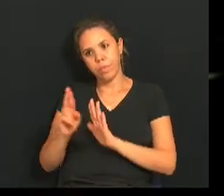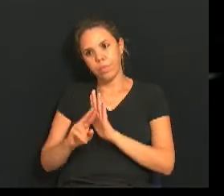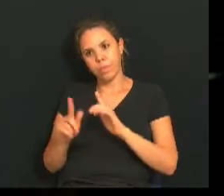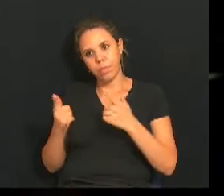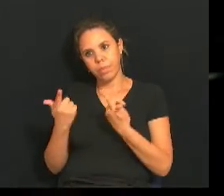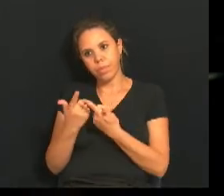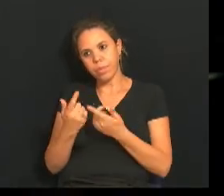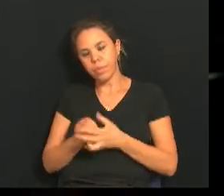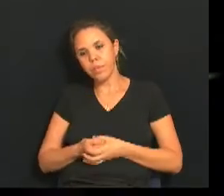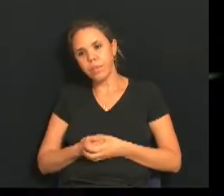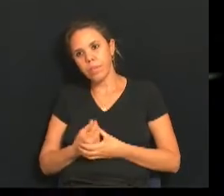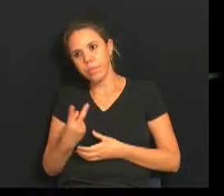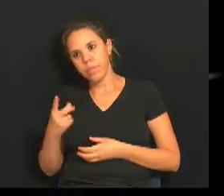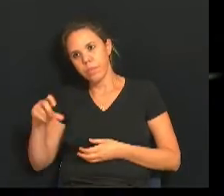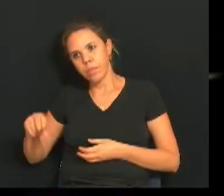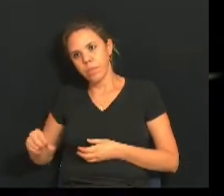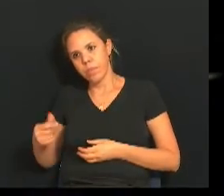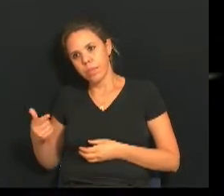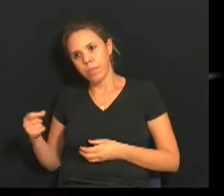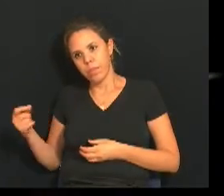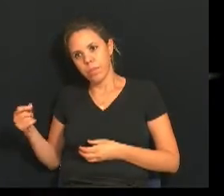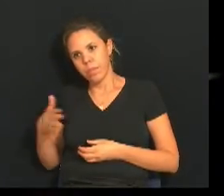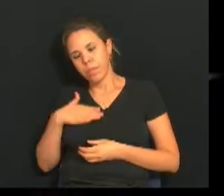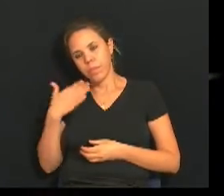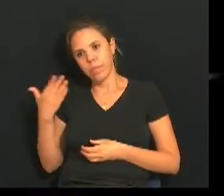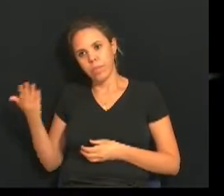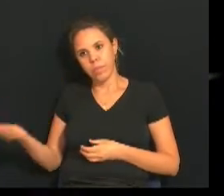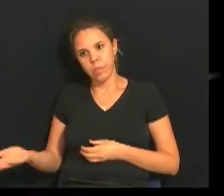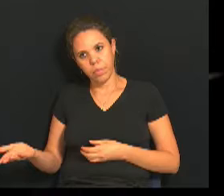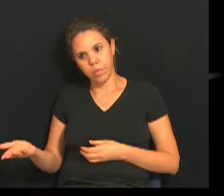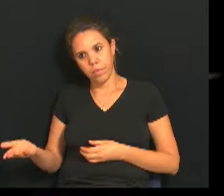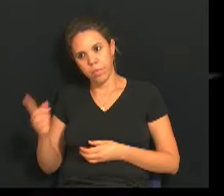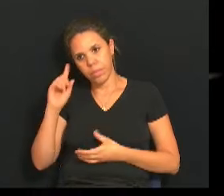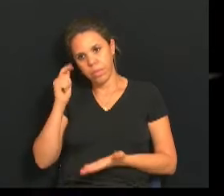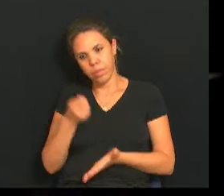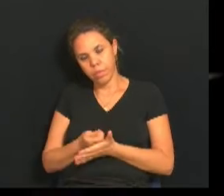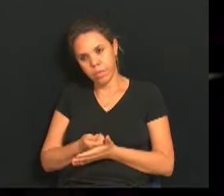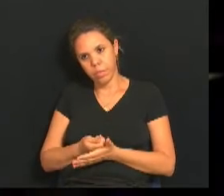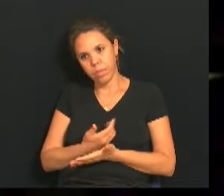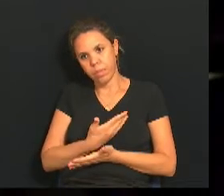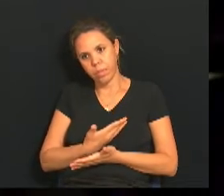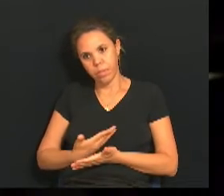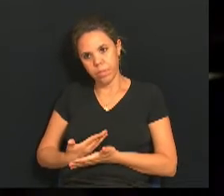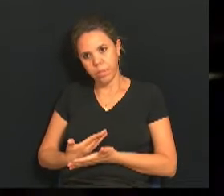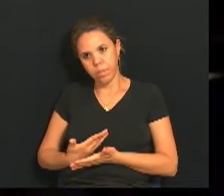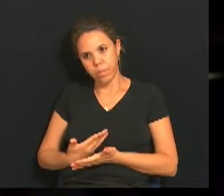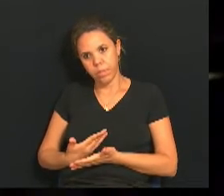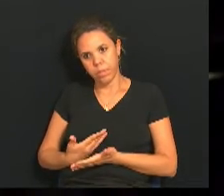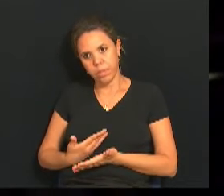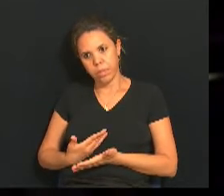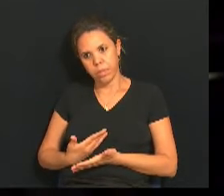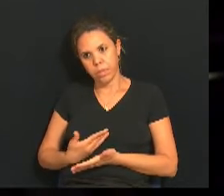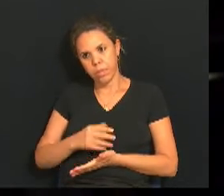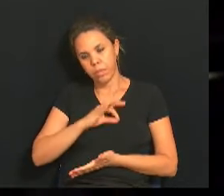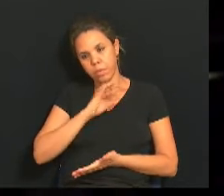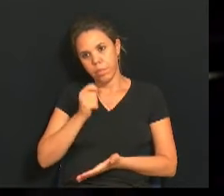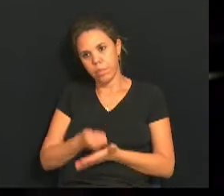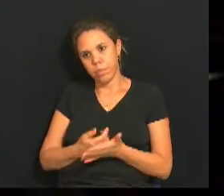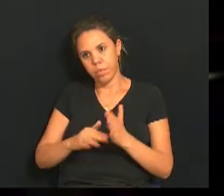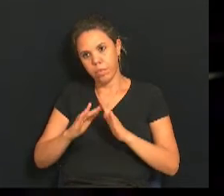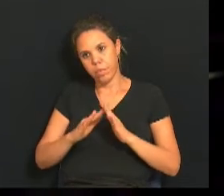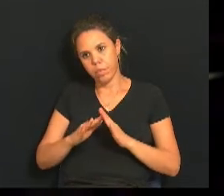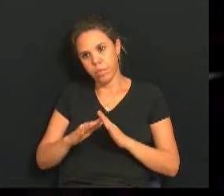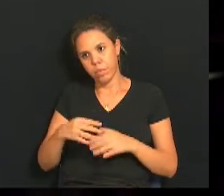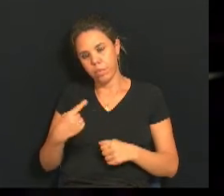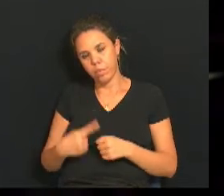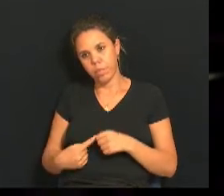democrática, em 2019 e 2020 fomos surpreendidos também com a imposição por parte do Executivo de um processo de militarização de uma escola da rede municipal